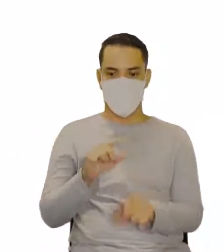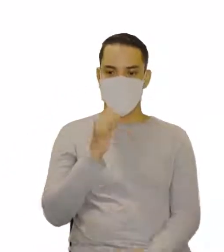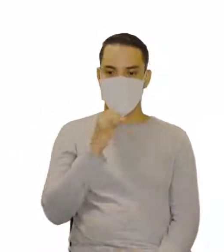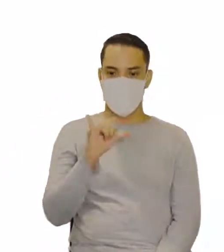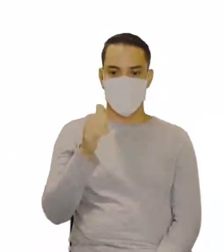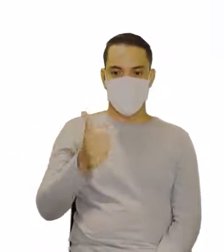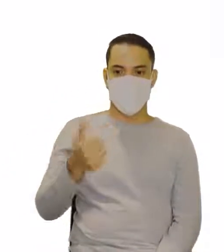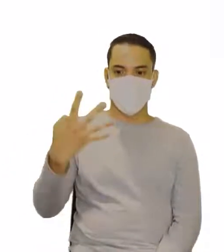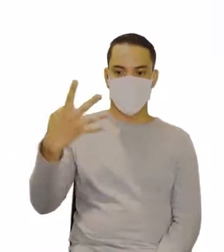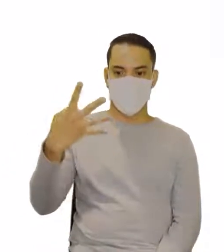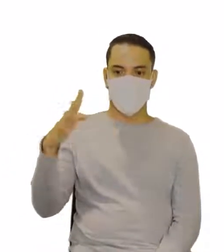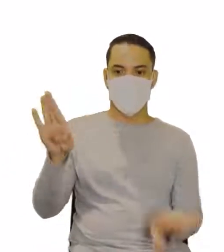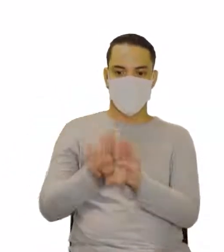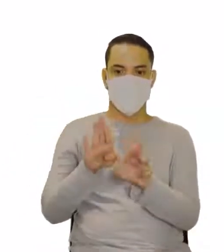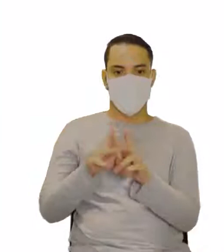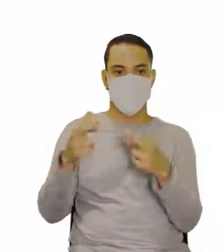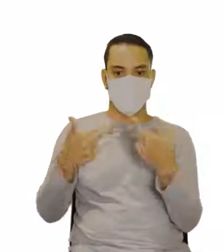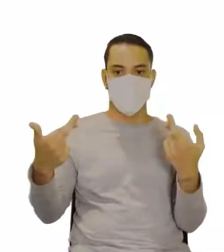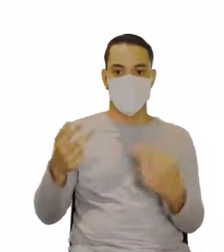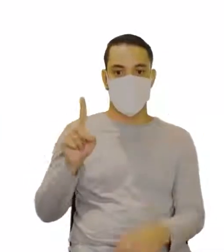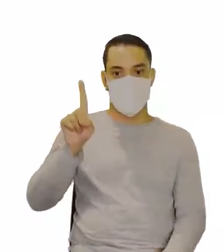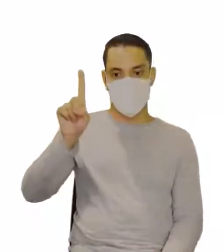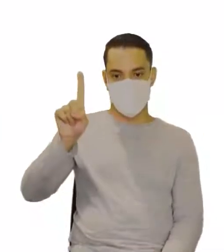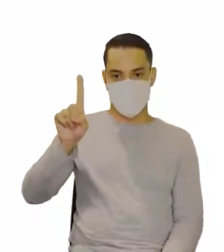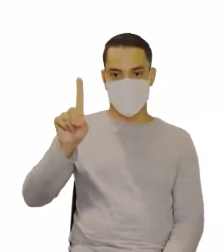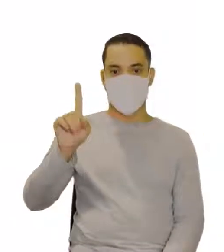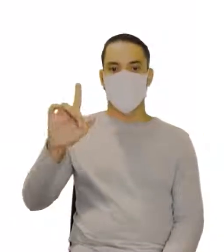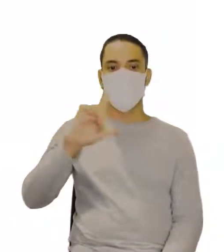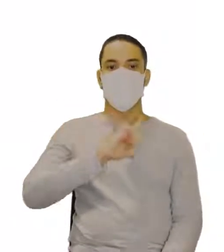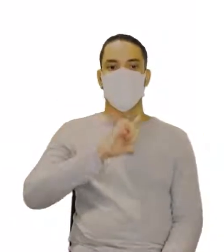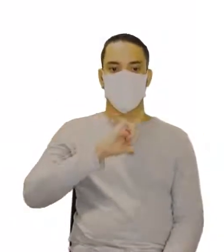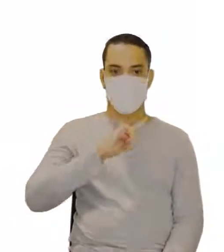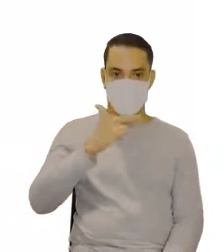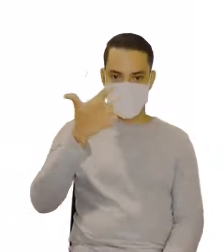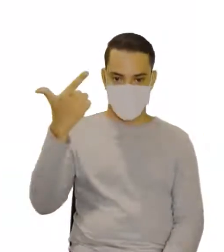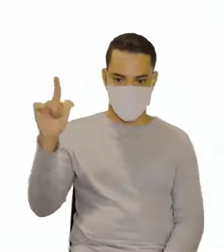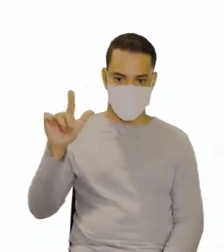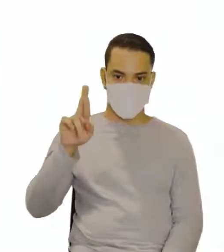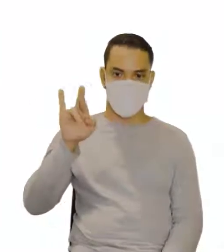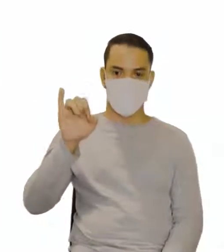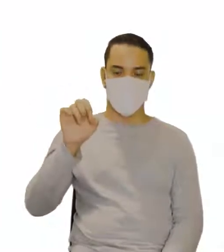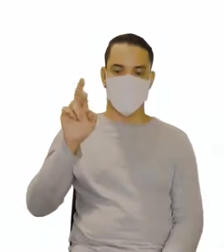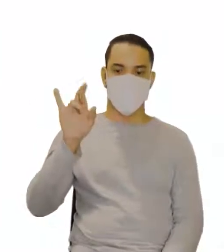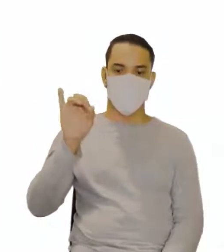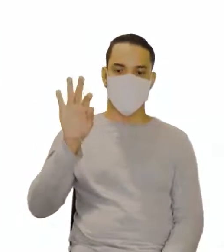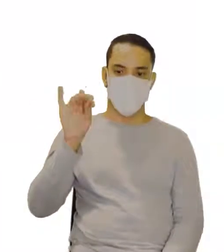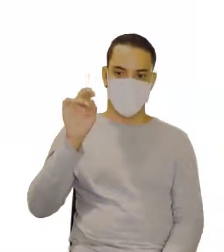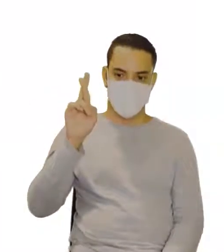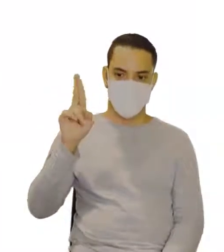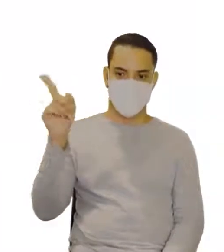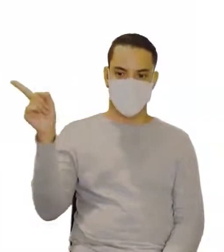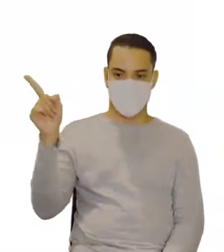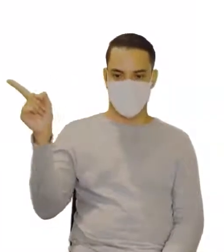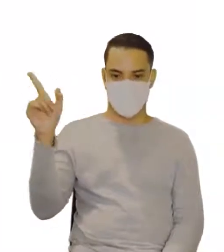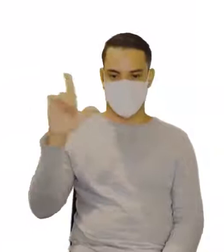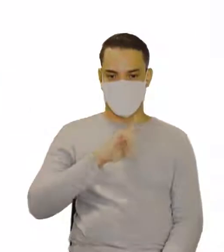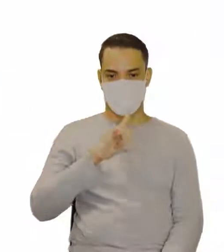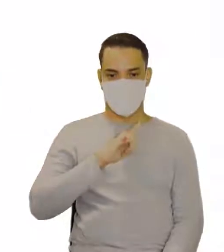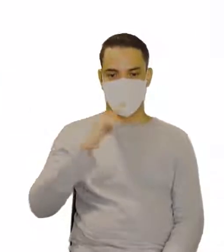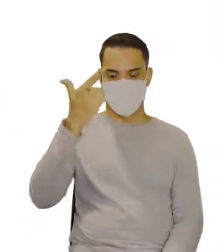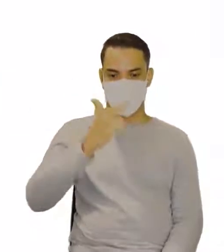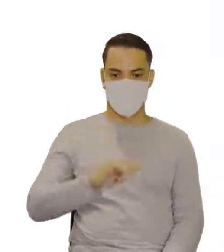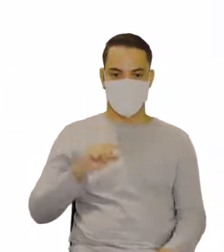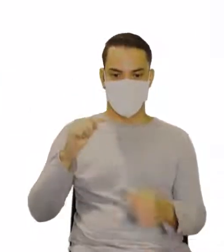eletromotriz 14 e resistência 1. E aqui nós temos um resistor, que está desse lado aqui, e aqui nós temos